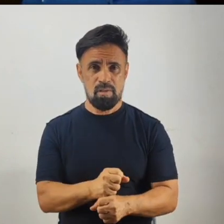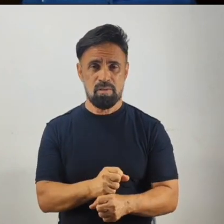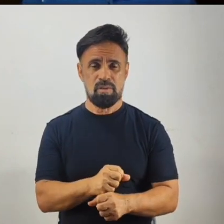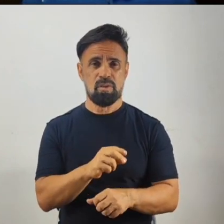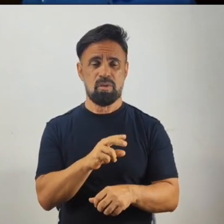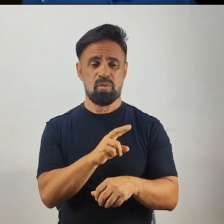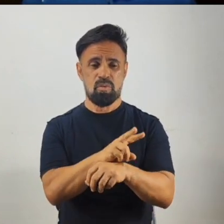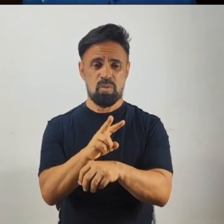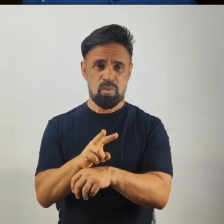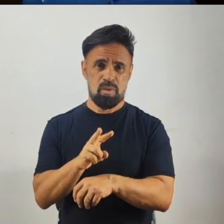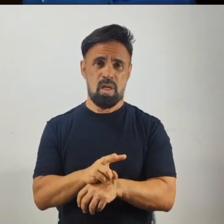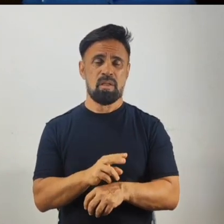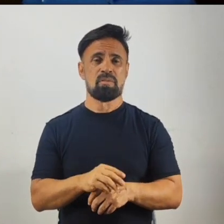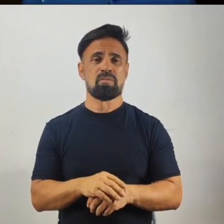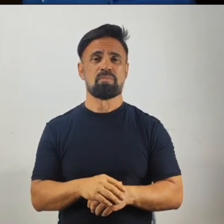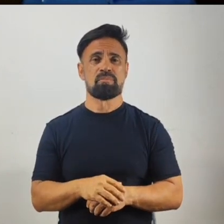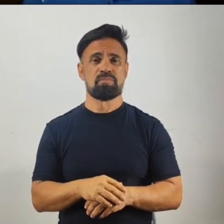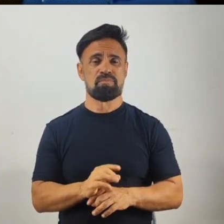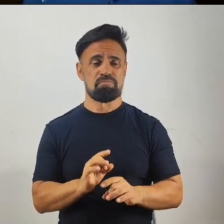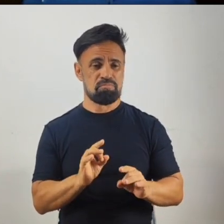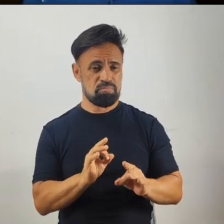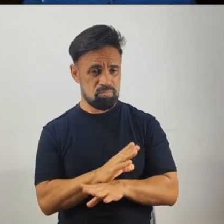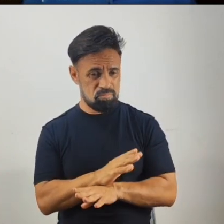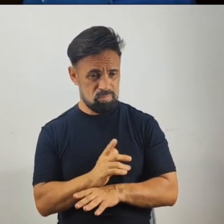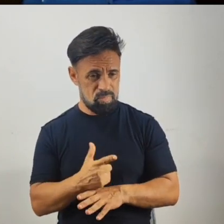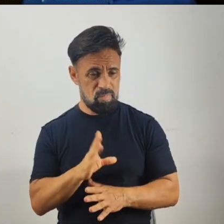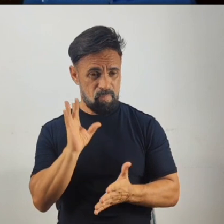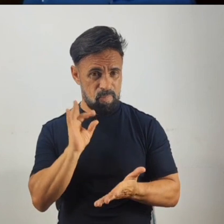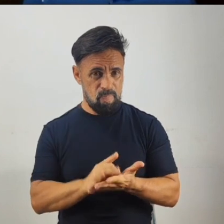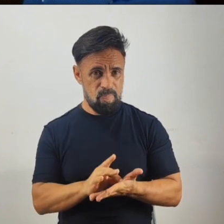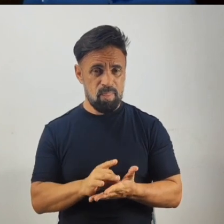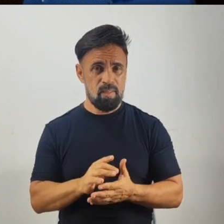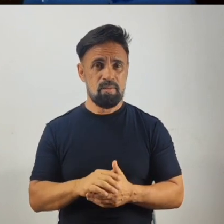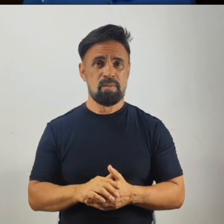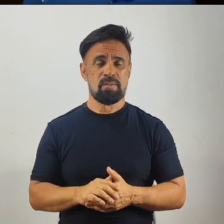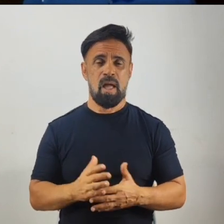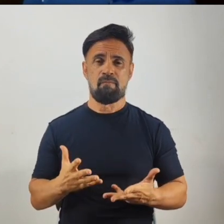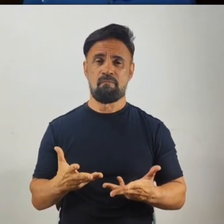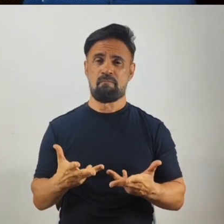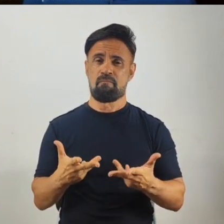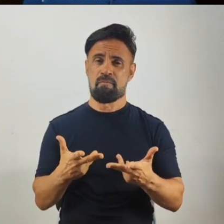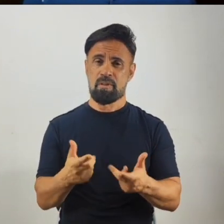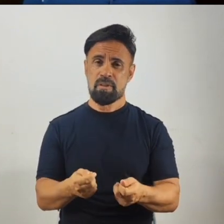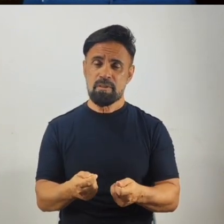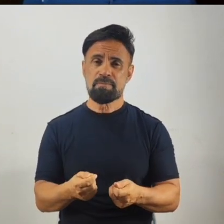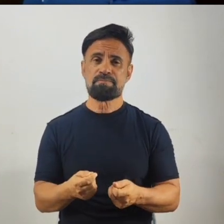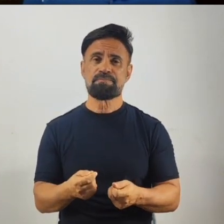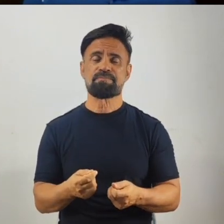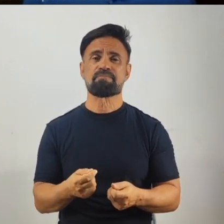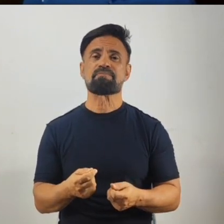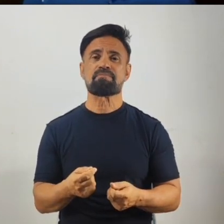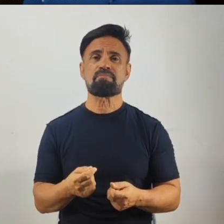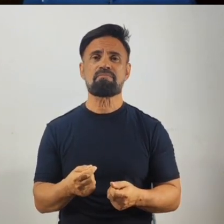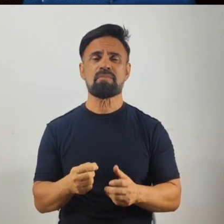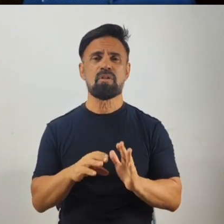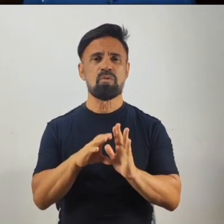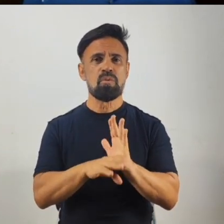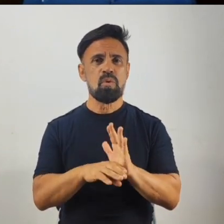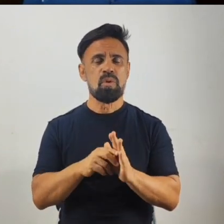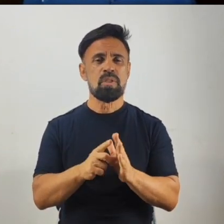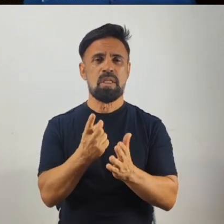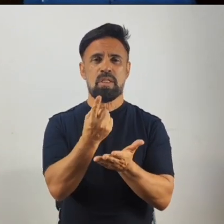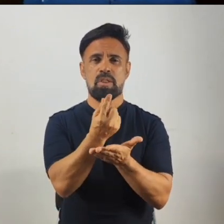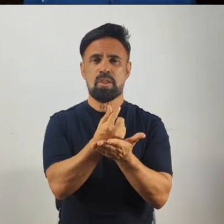é o resultado do cuidado obtido na situação real. A eficiência, que inclui